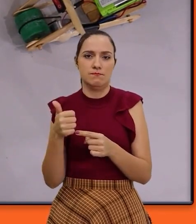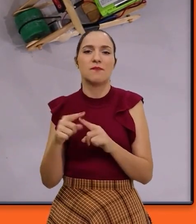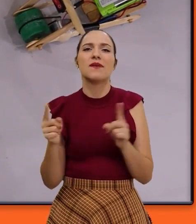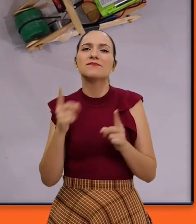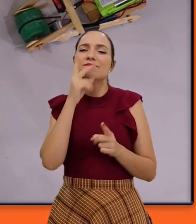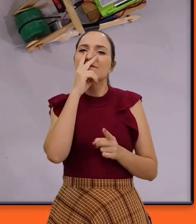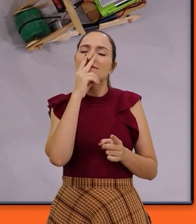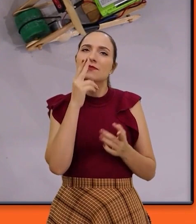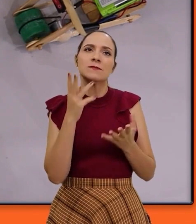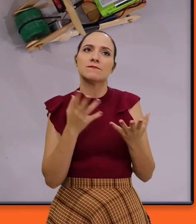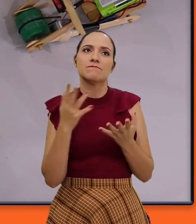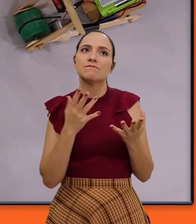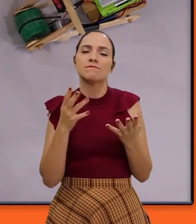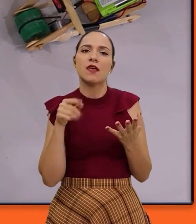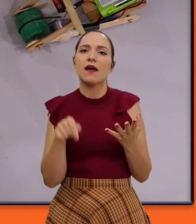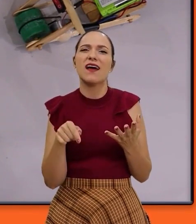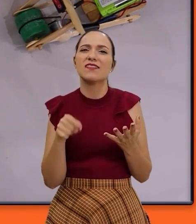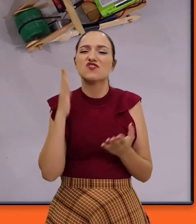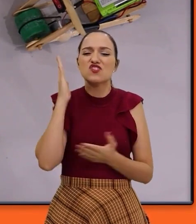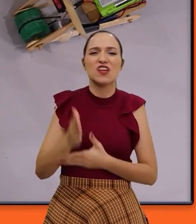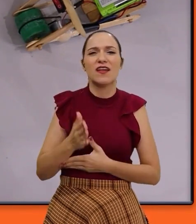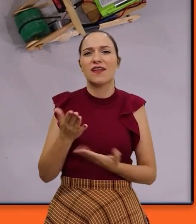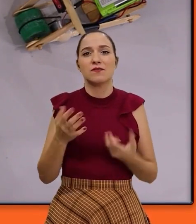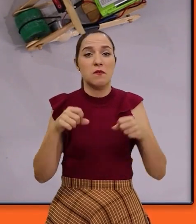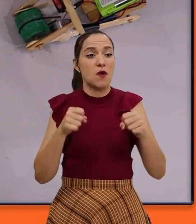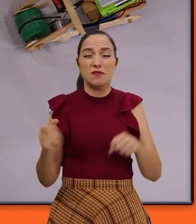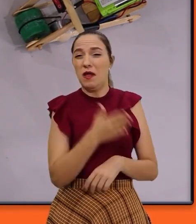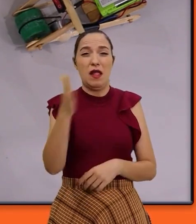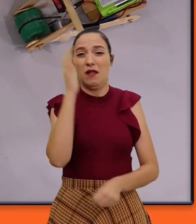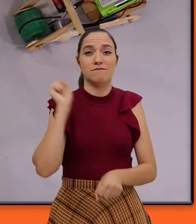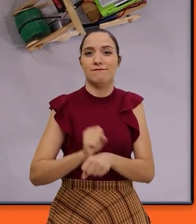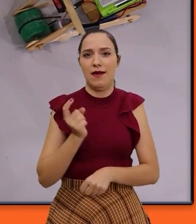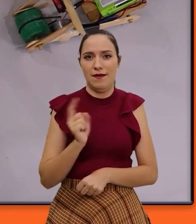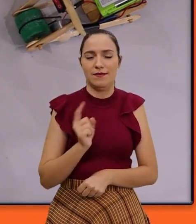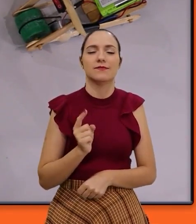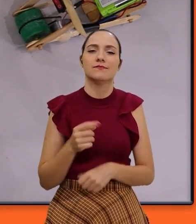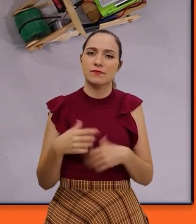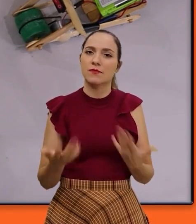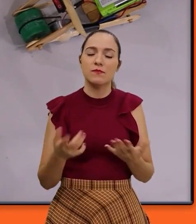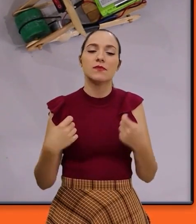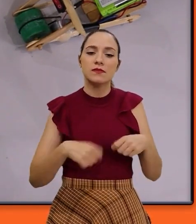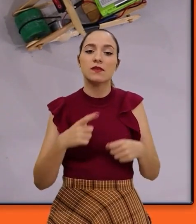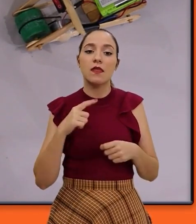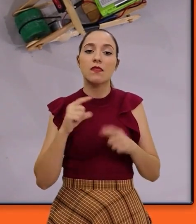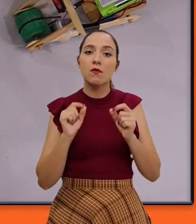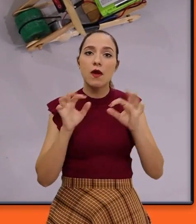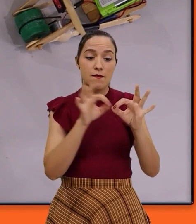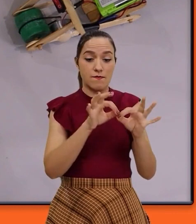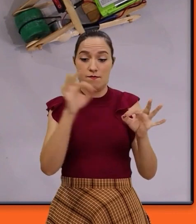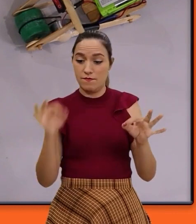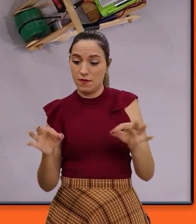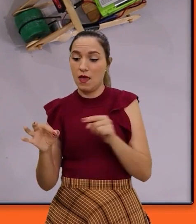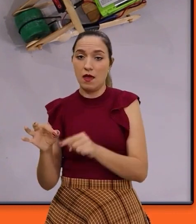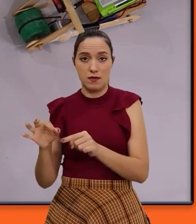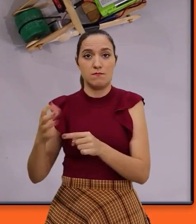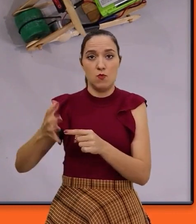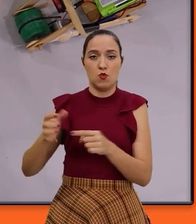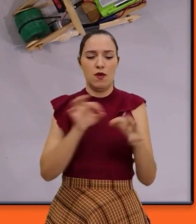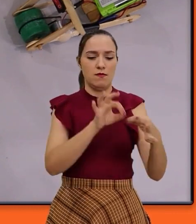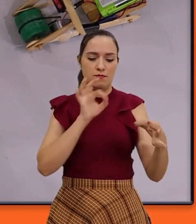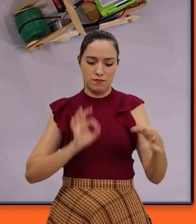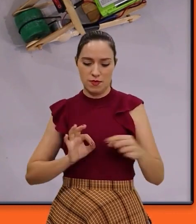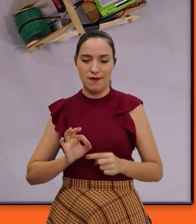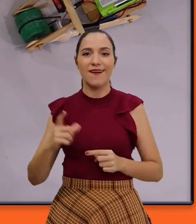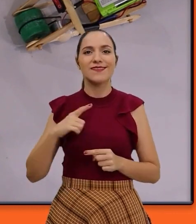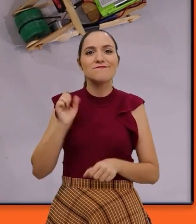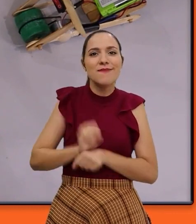fica numa ligação tipo assim, direta. A moto não vai parar nunca. Então a gente precisa colocar aqui o interruptor para quando a gente quiser